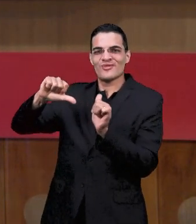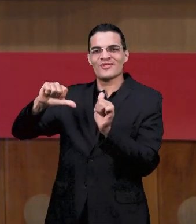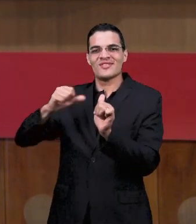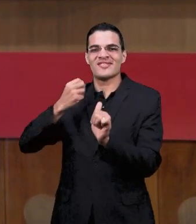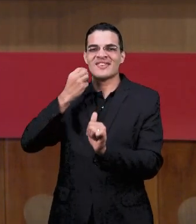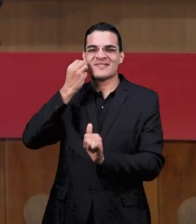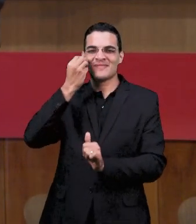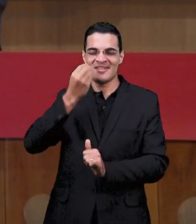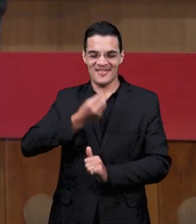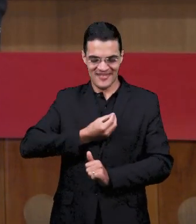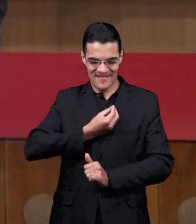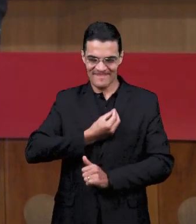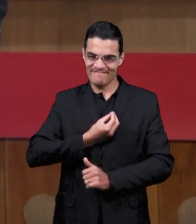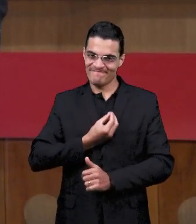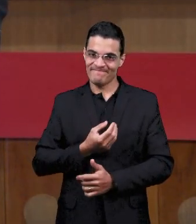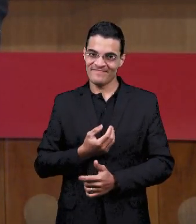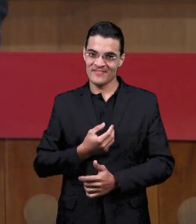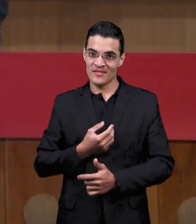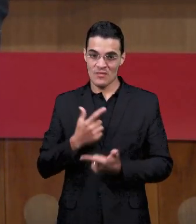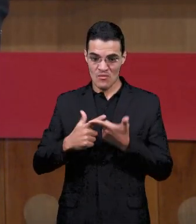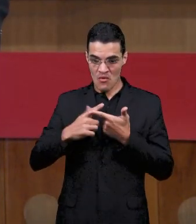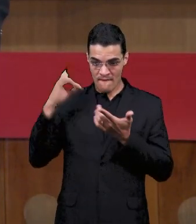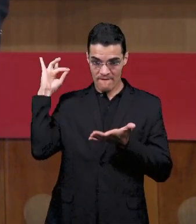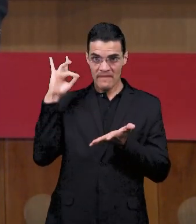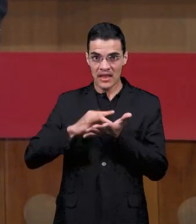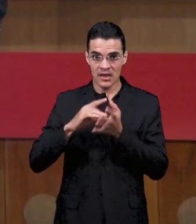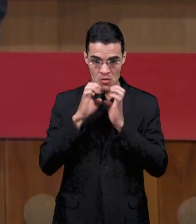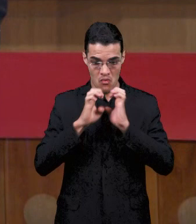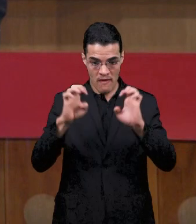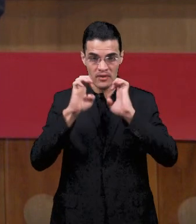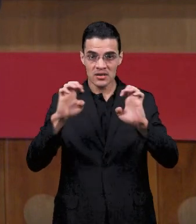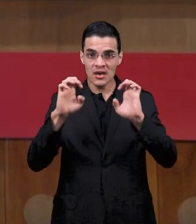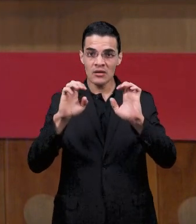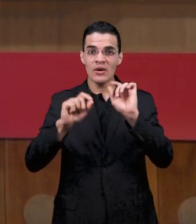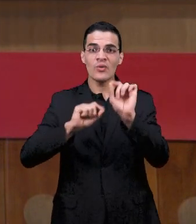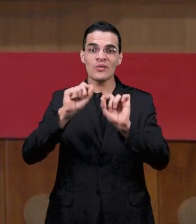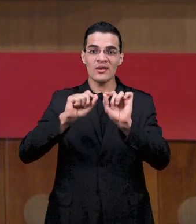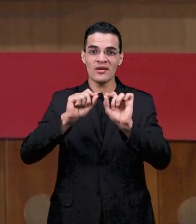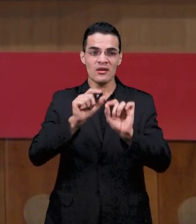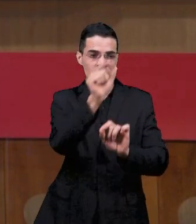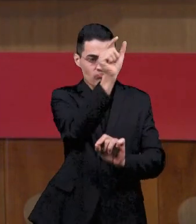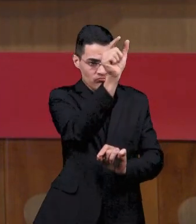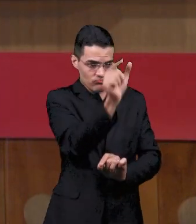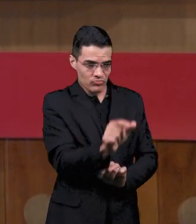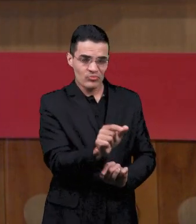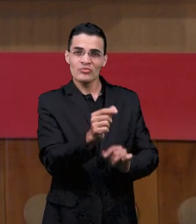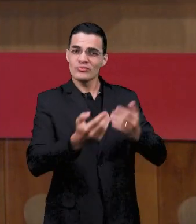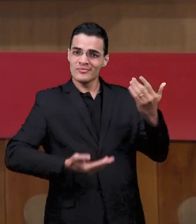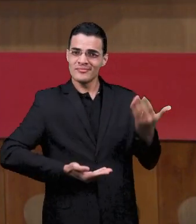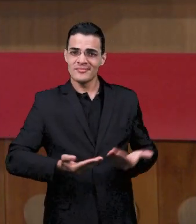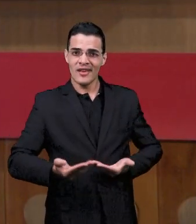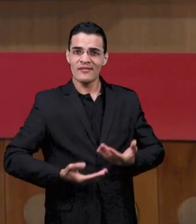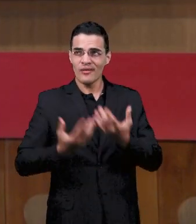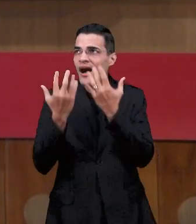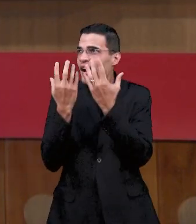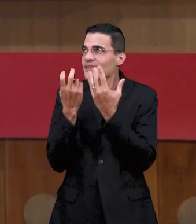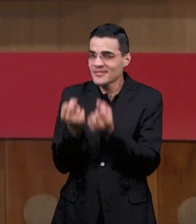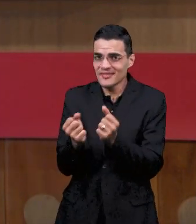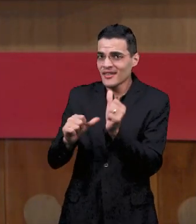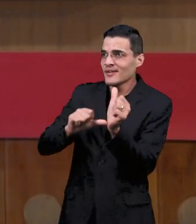O verdadeiro evangelho é o homem que é transformado pelo poder, pela graça, pela